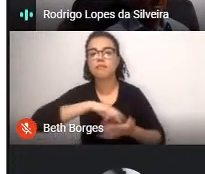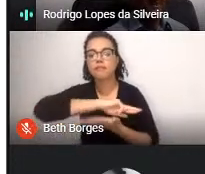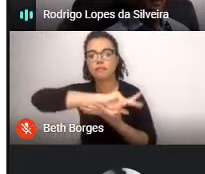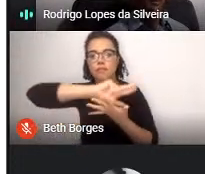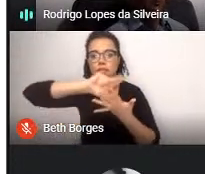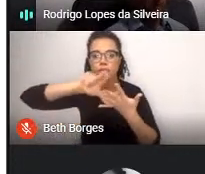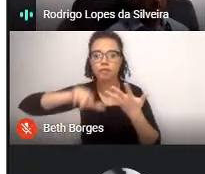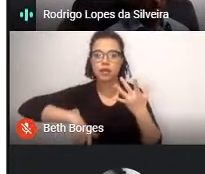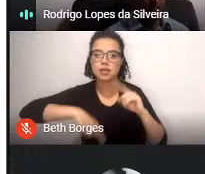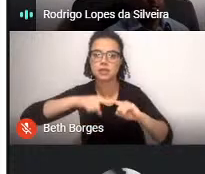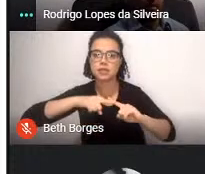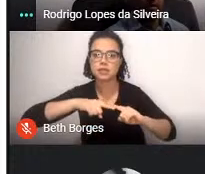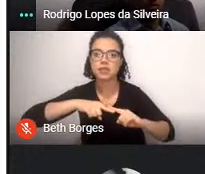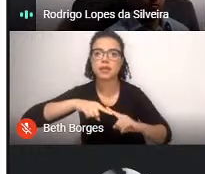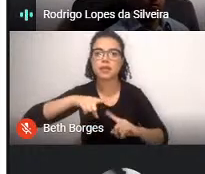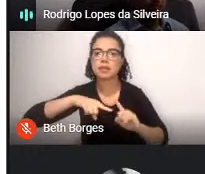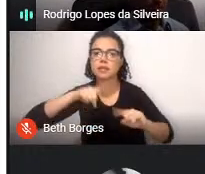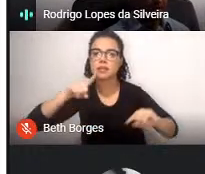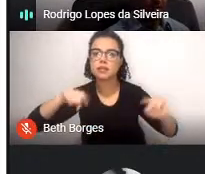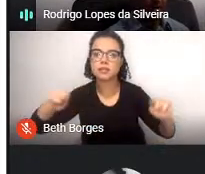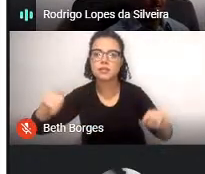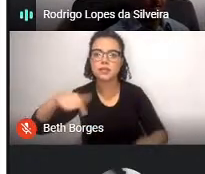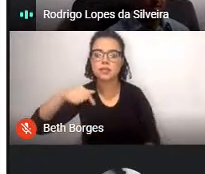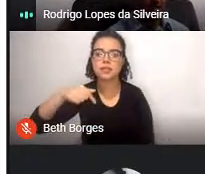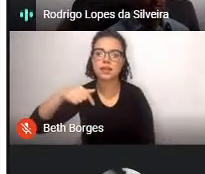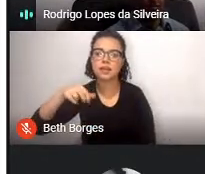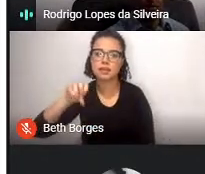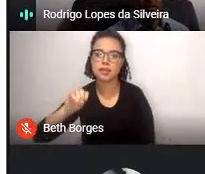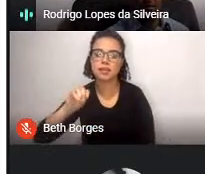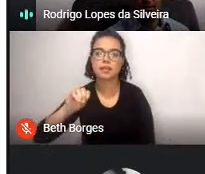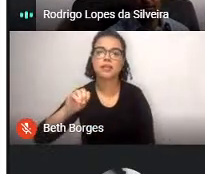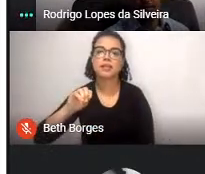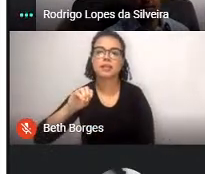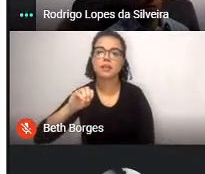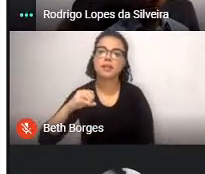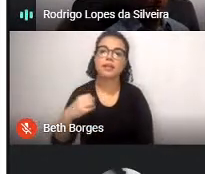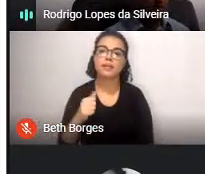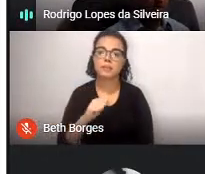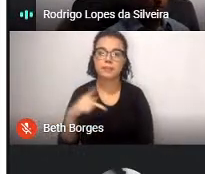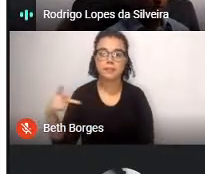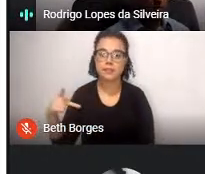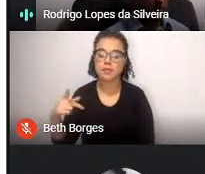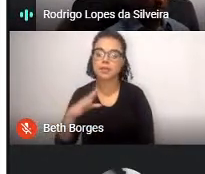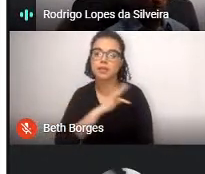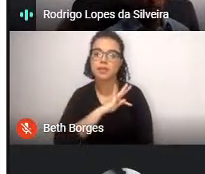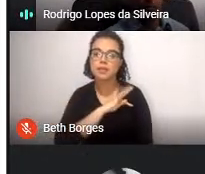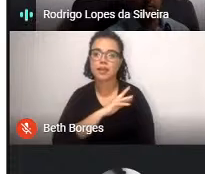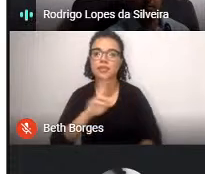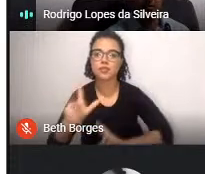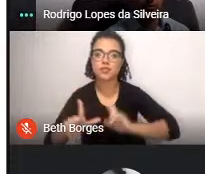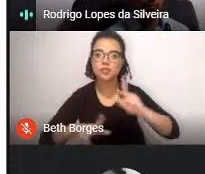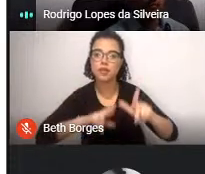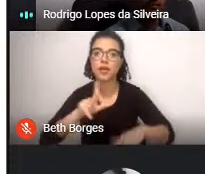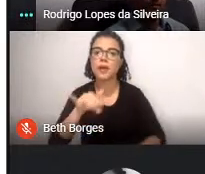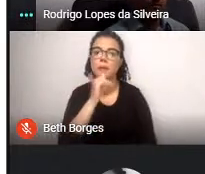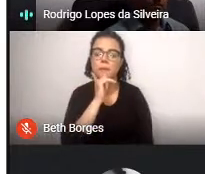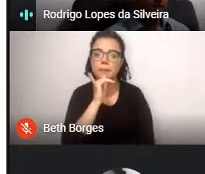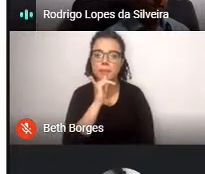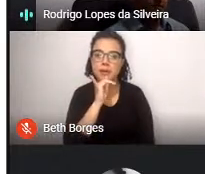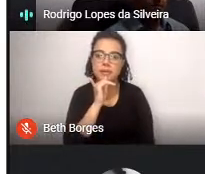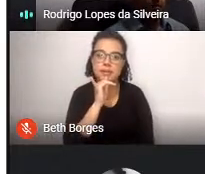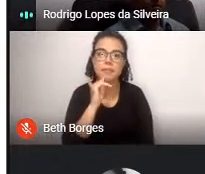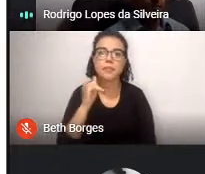chegam até 70 aplicativos. Eu digo em finalidade, de técnicas diferentes, como aplicativos de monitoramento de humor, aplicativos